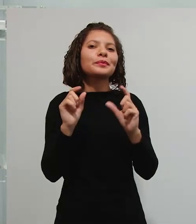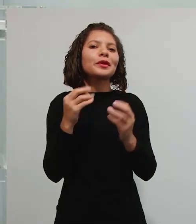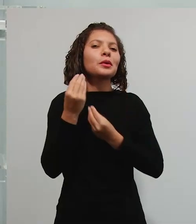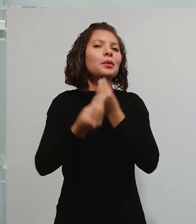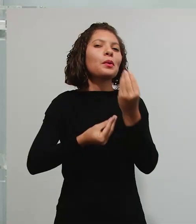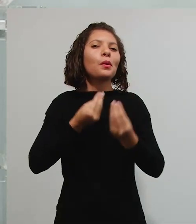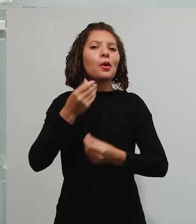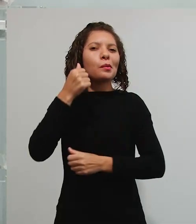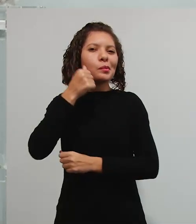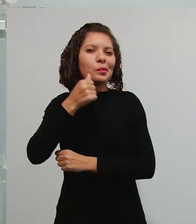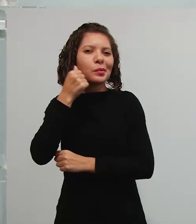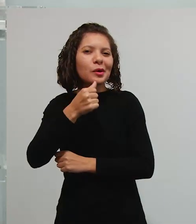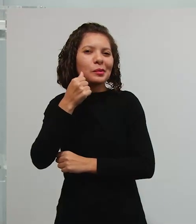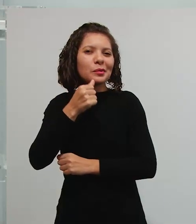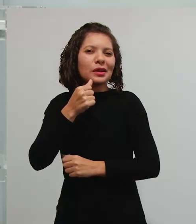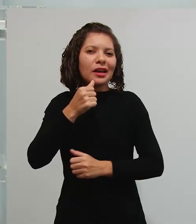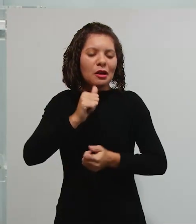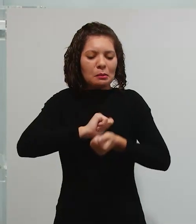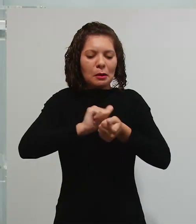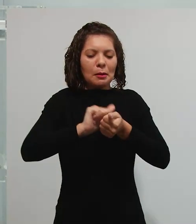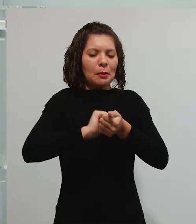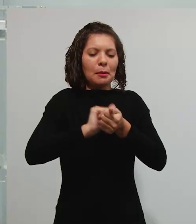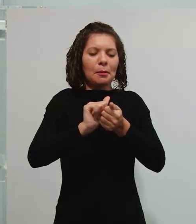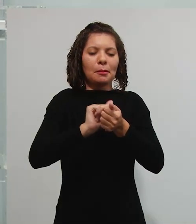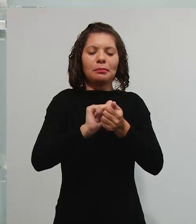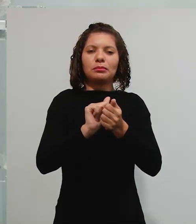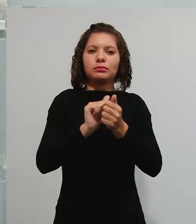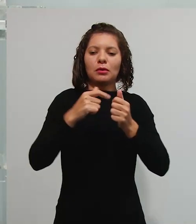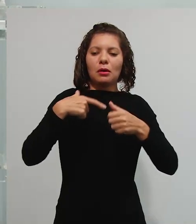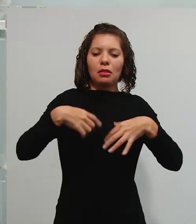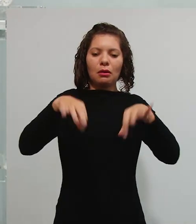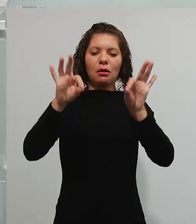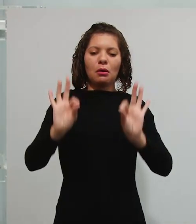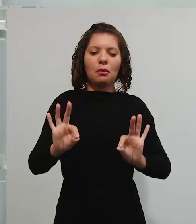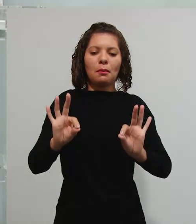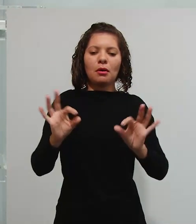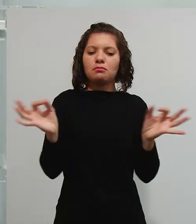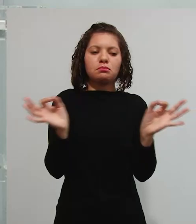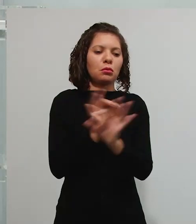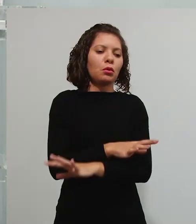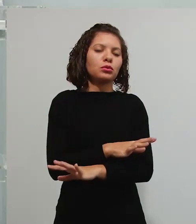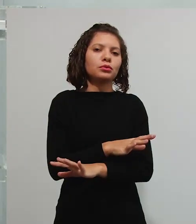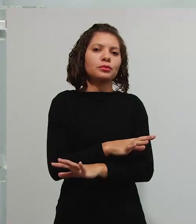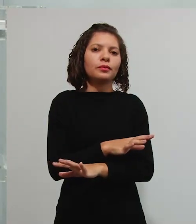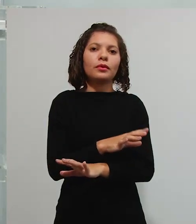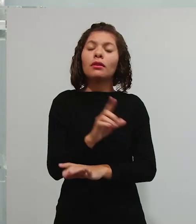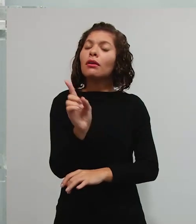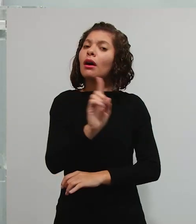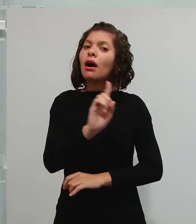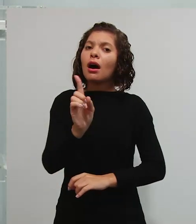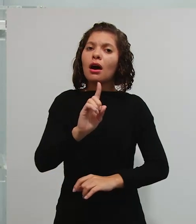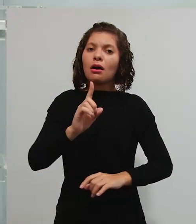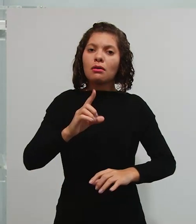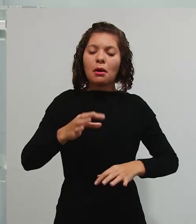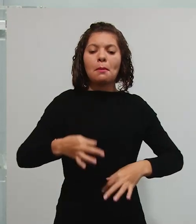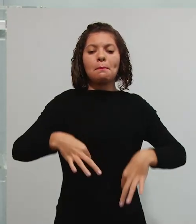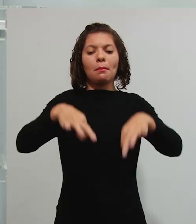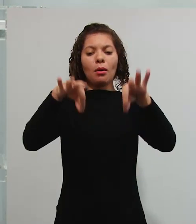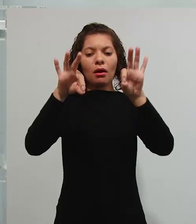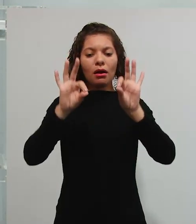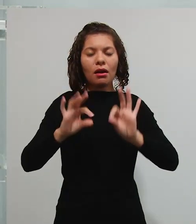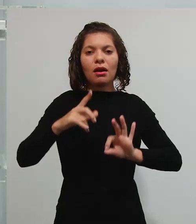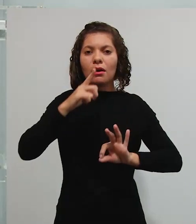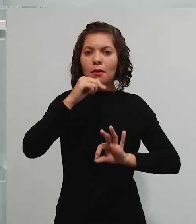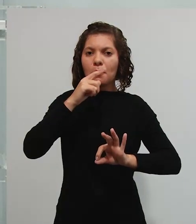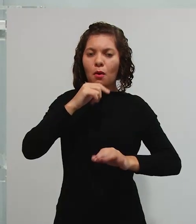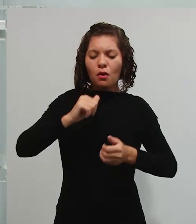lá de Alagoas? Elas pegam ali, passam um sabãozinho de qualquer jeito, enxágua e põe no varal? Não, elas pegam, elas molham,